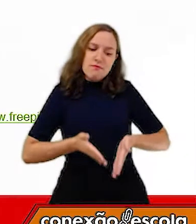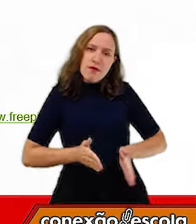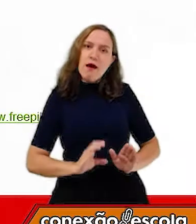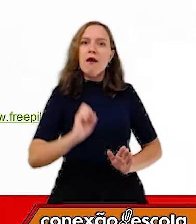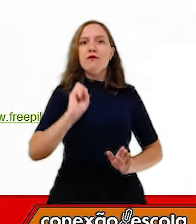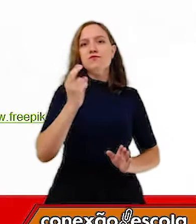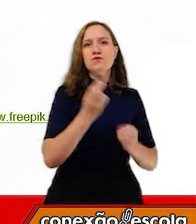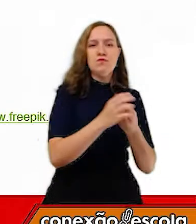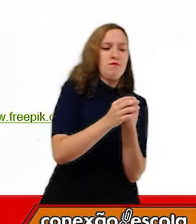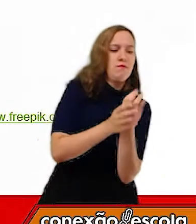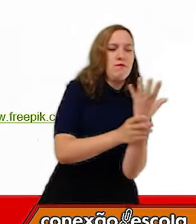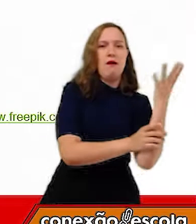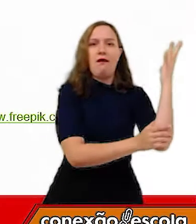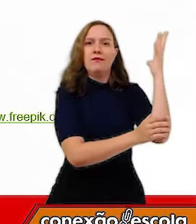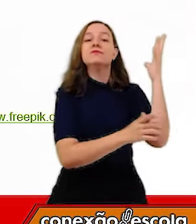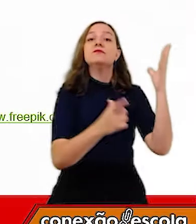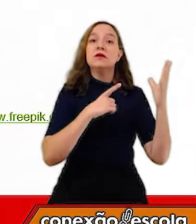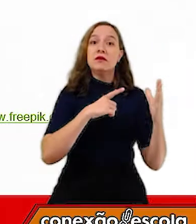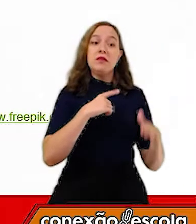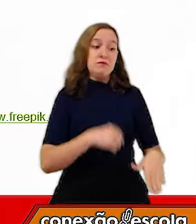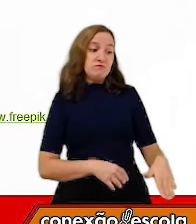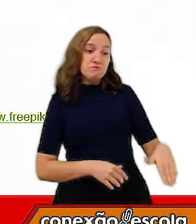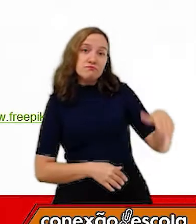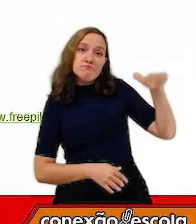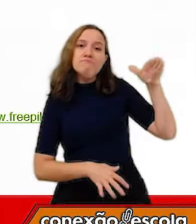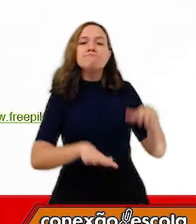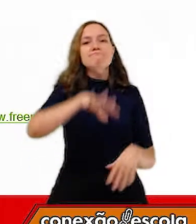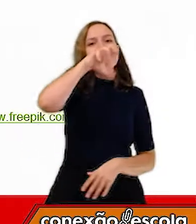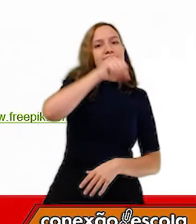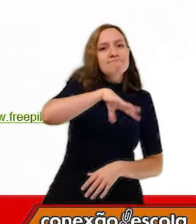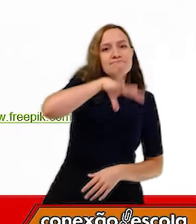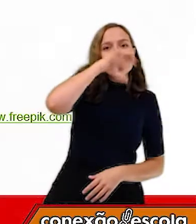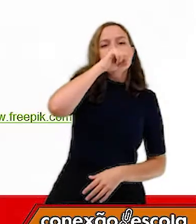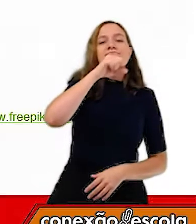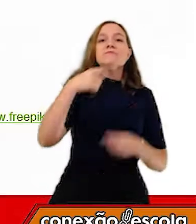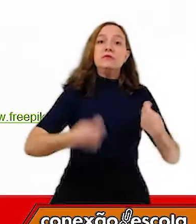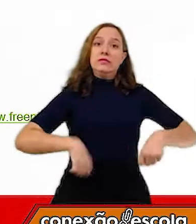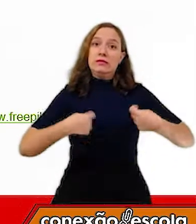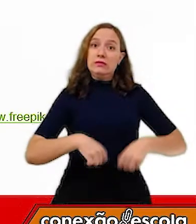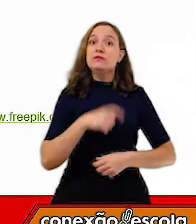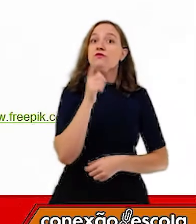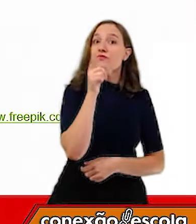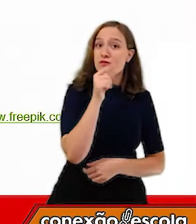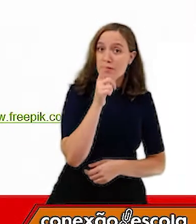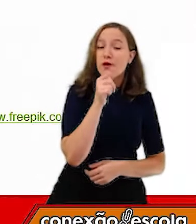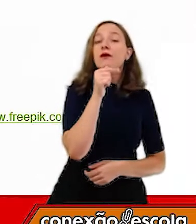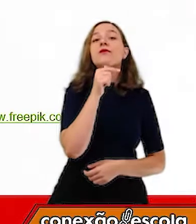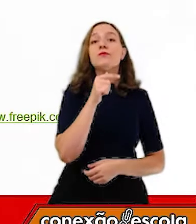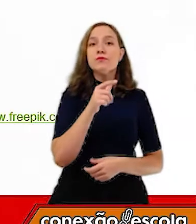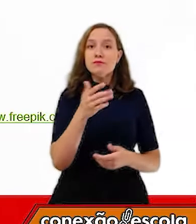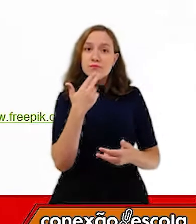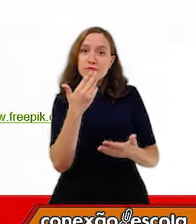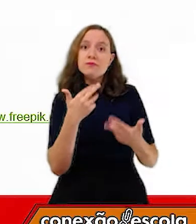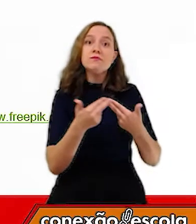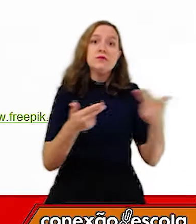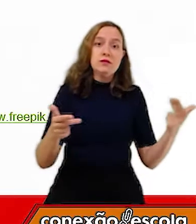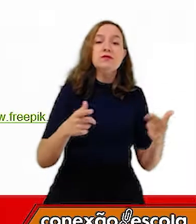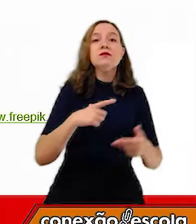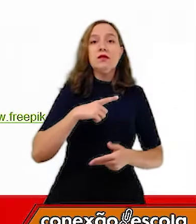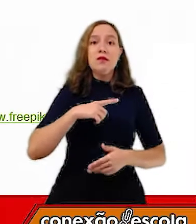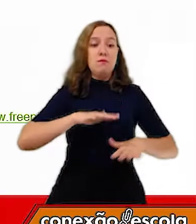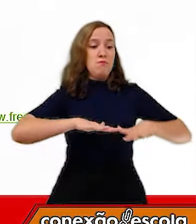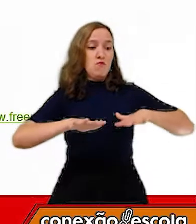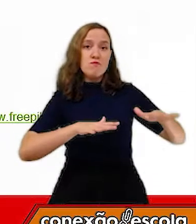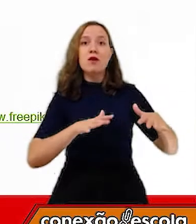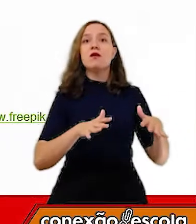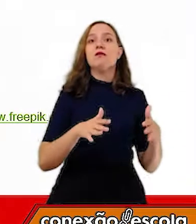respiram, ingerem água, se alimentam, se movimentam, envelhecem e morrem. E